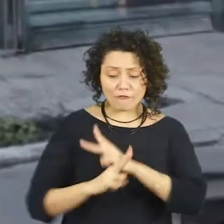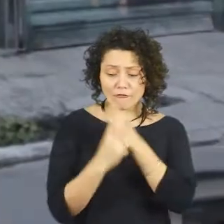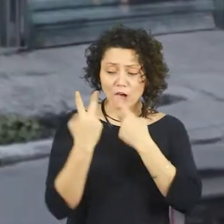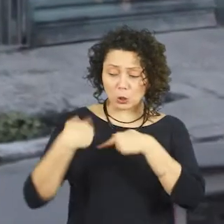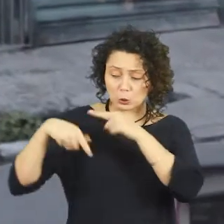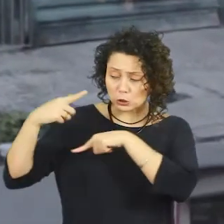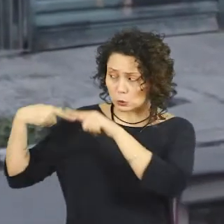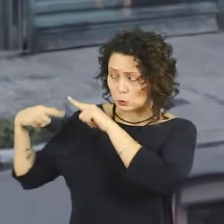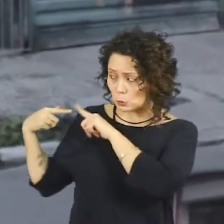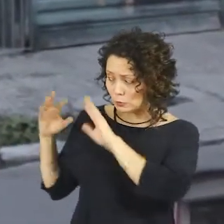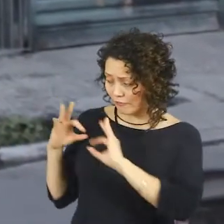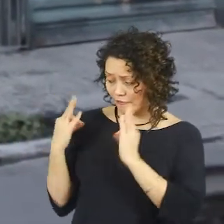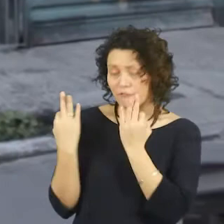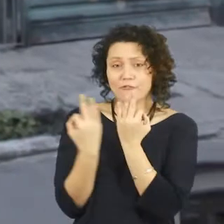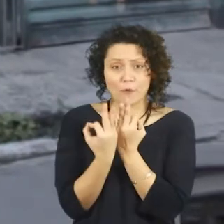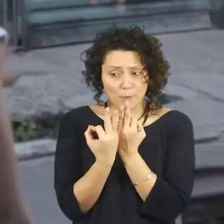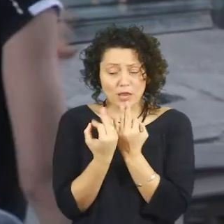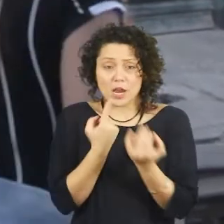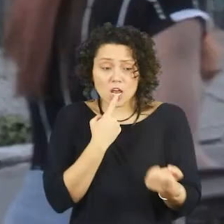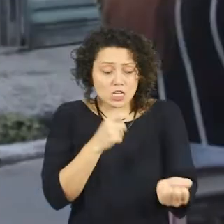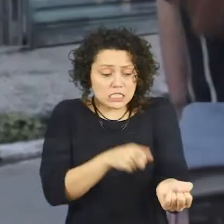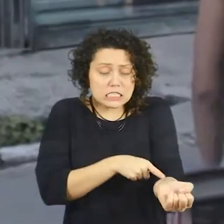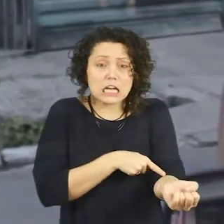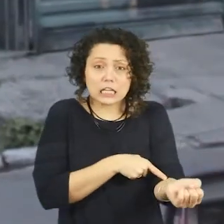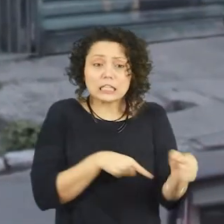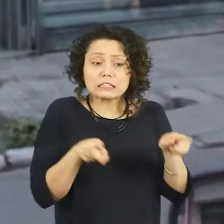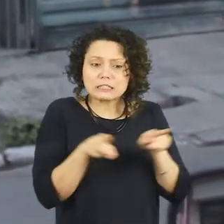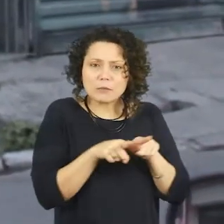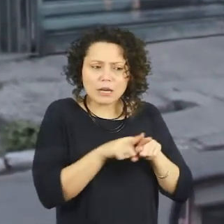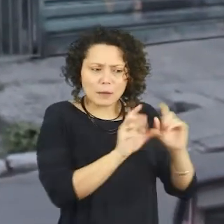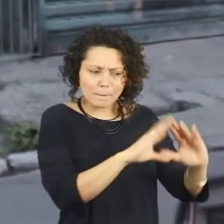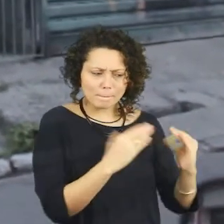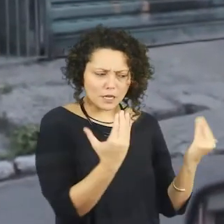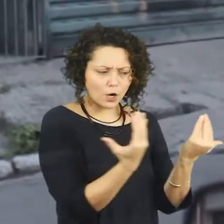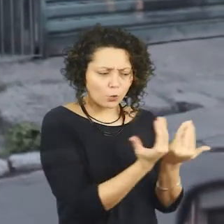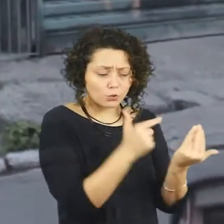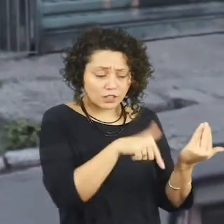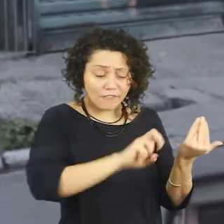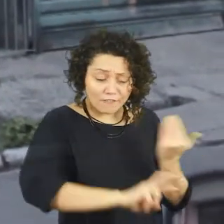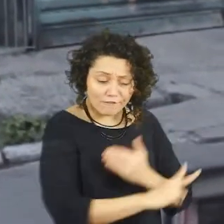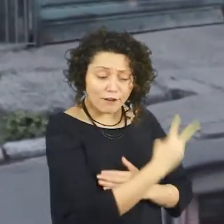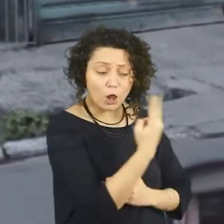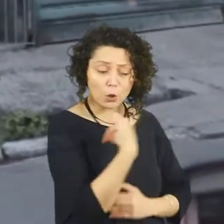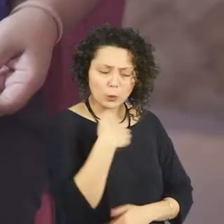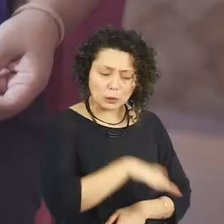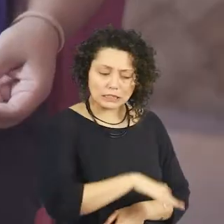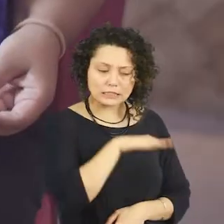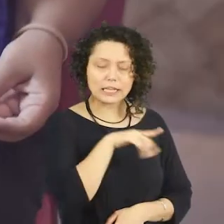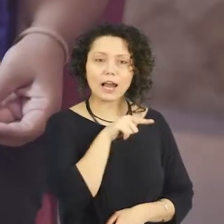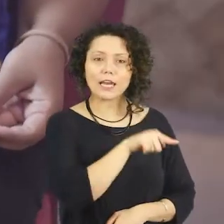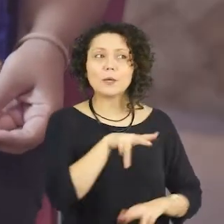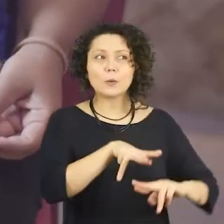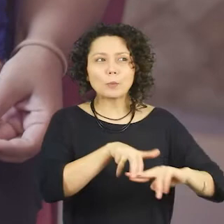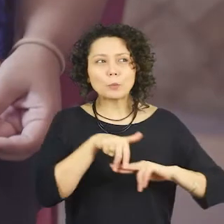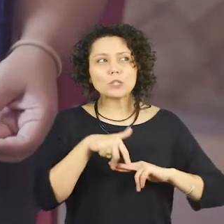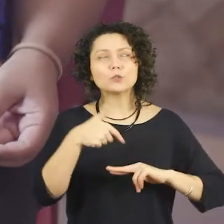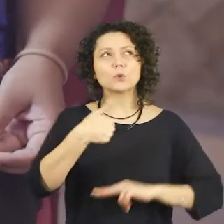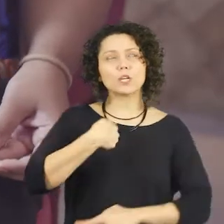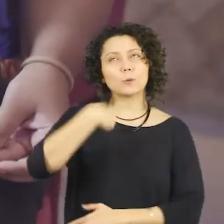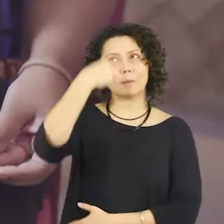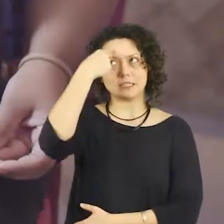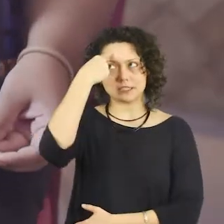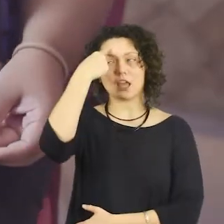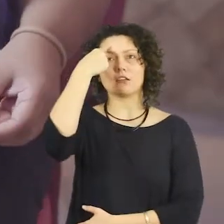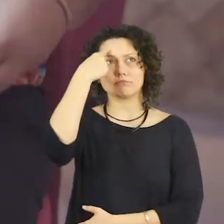minha ancestralidade, a história da minha família, do meu sangue, eu também valorizo o lugar de onde eu cresci. E foi por isso que eu quis fazer